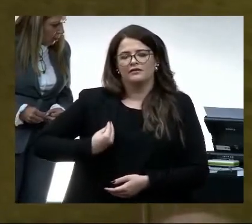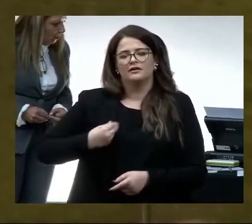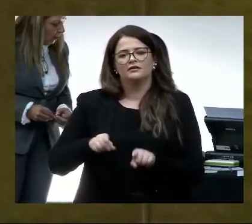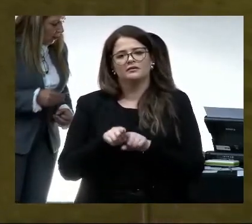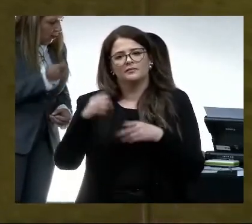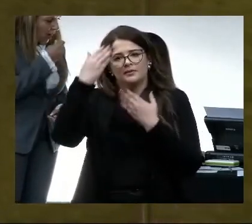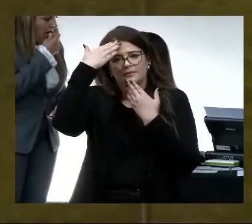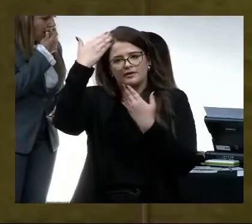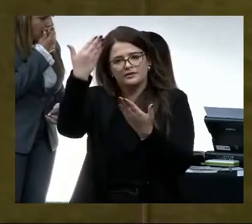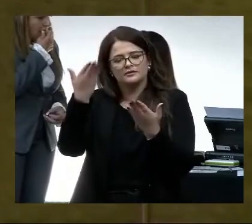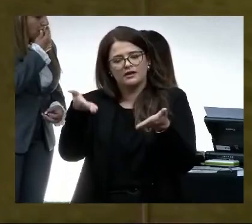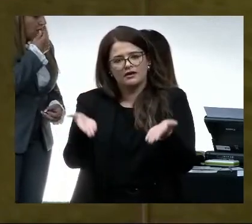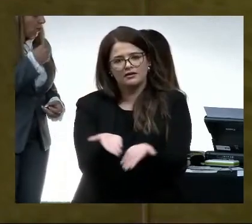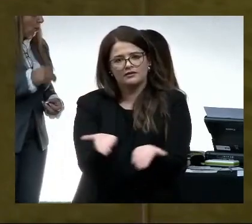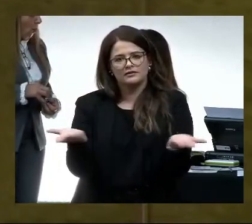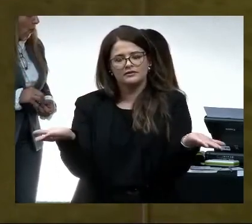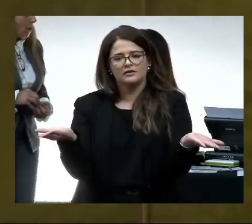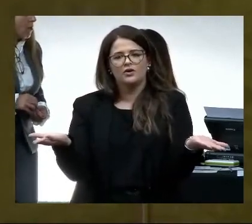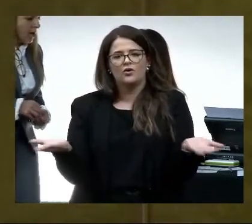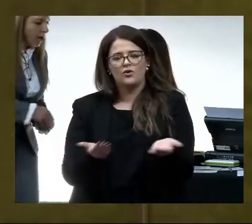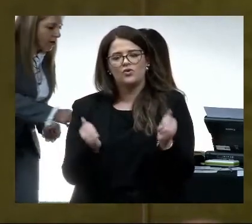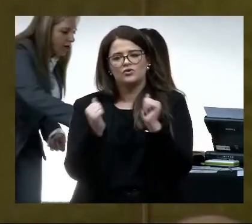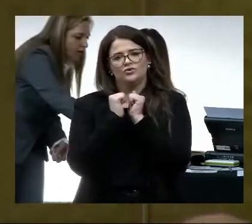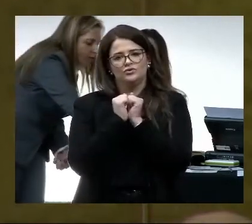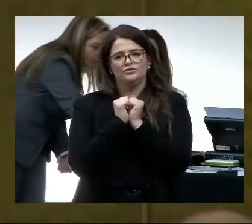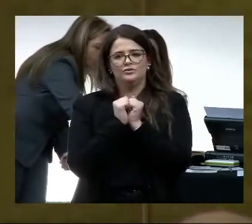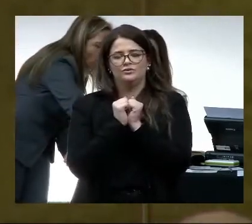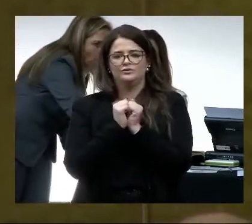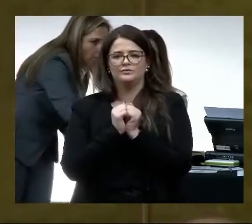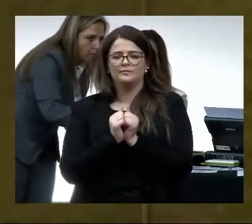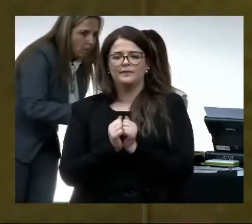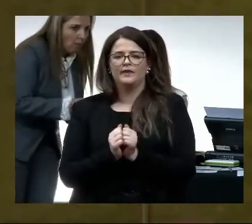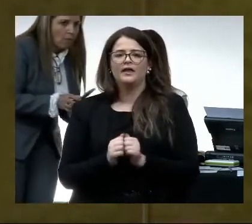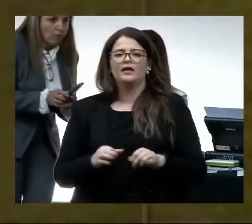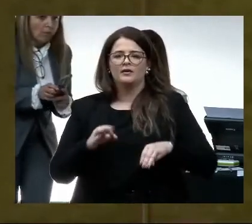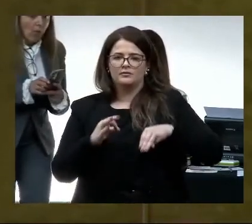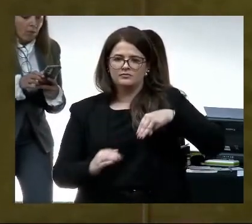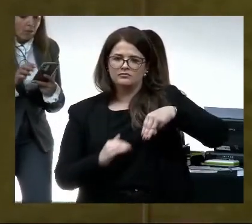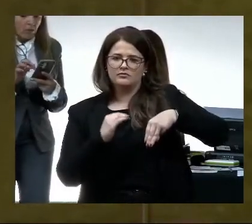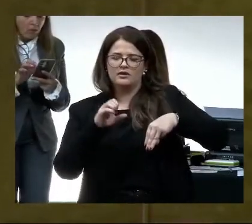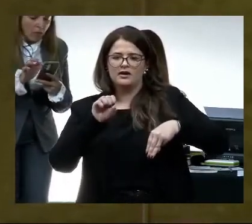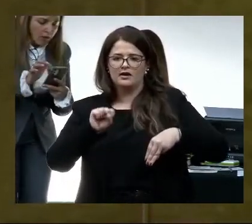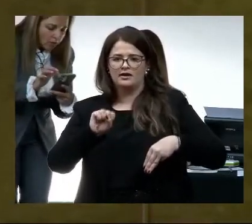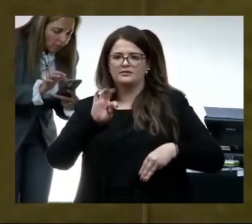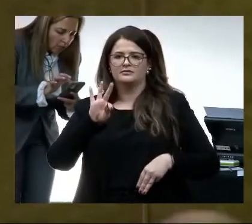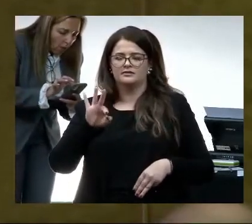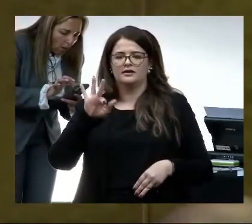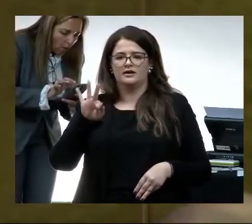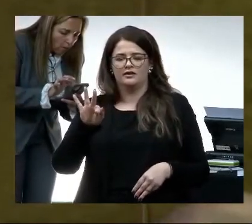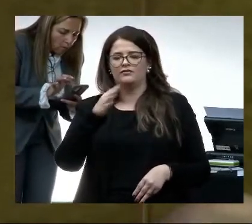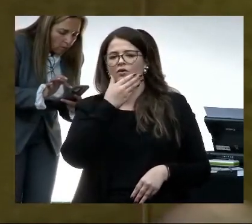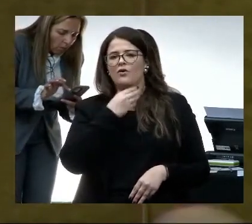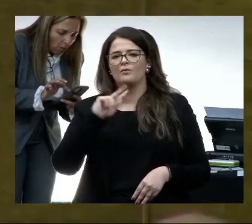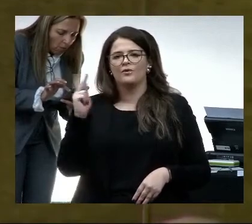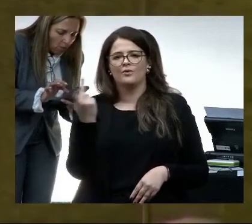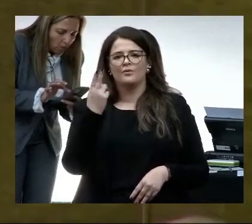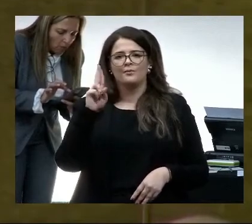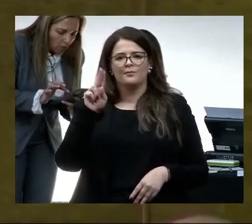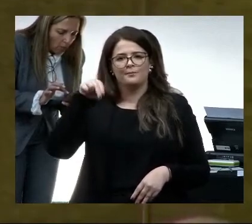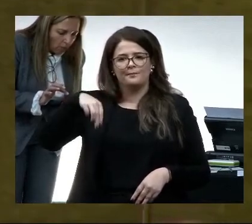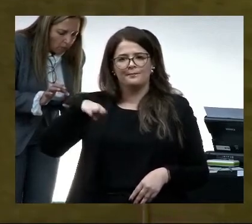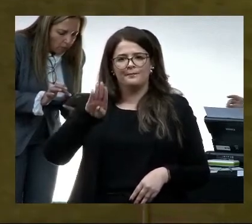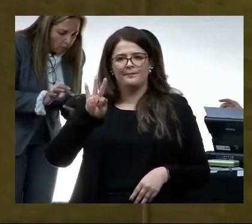agradecer por tê-los conosco o ministro do Superior Tribunal de Justiça, Humberto Martins,